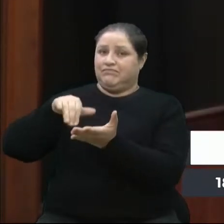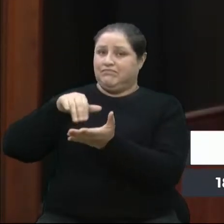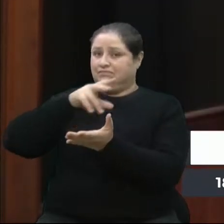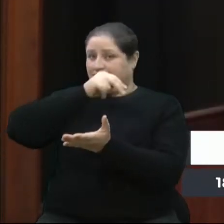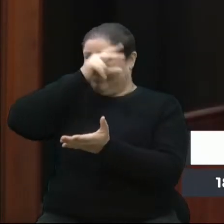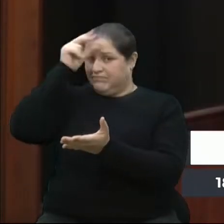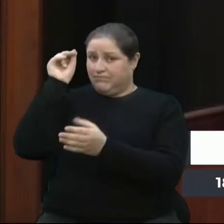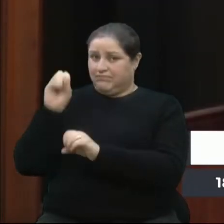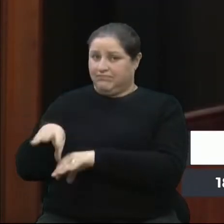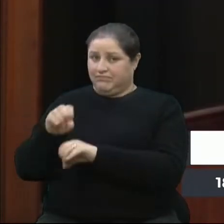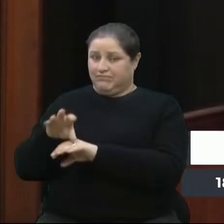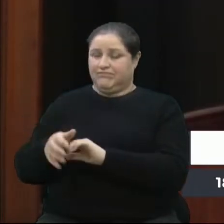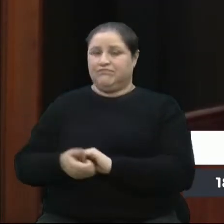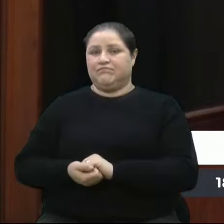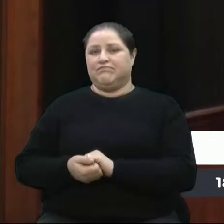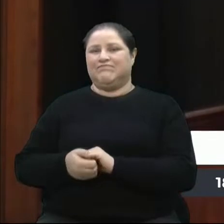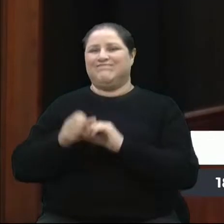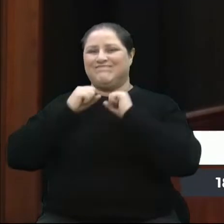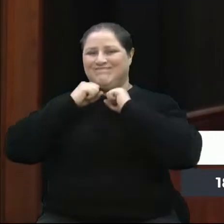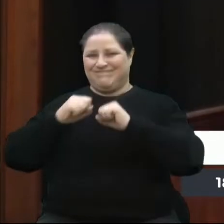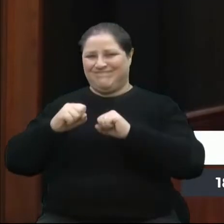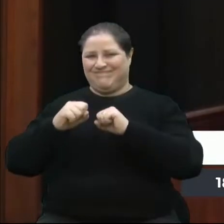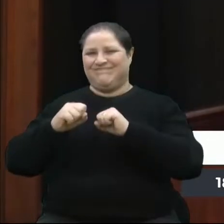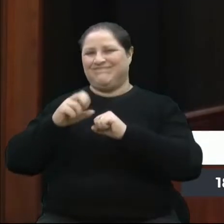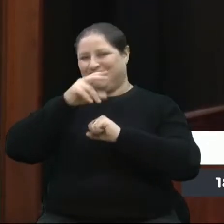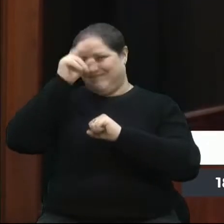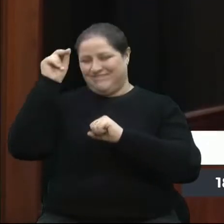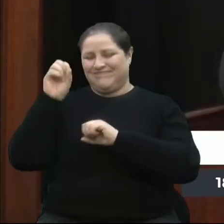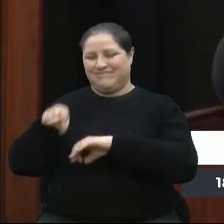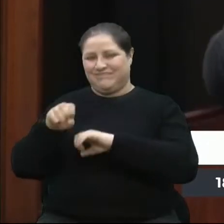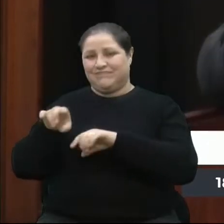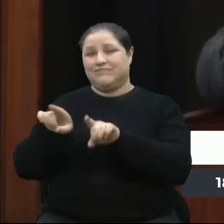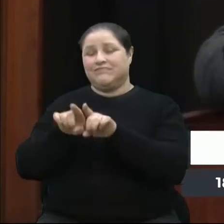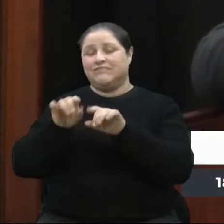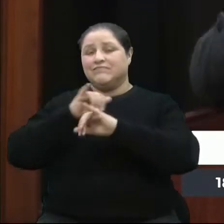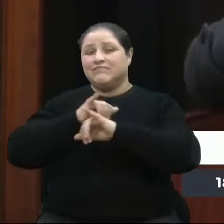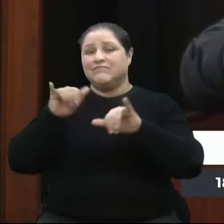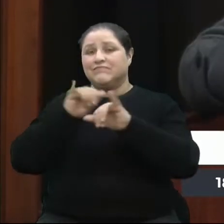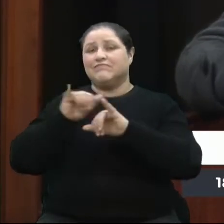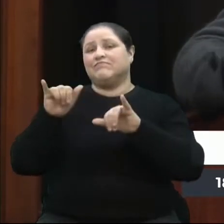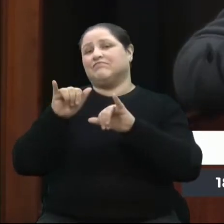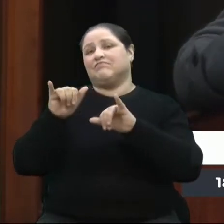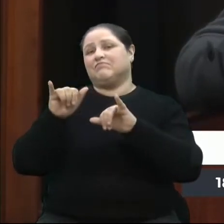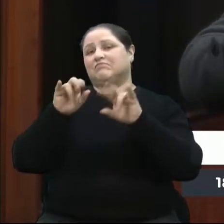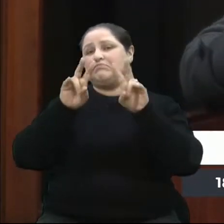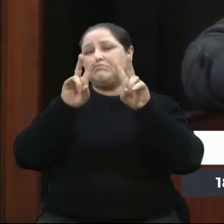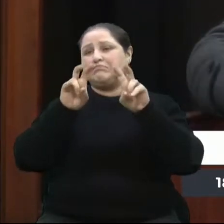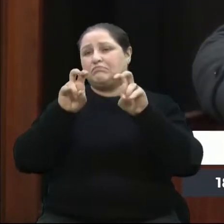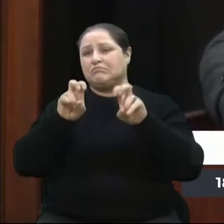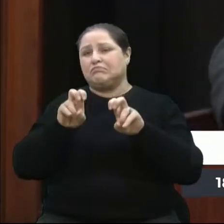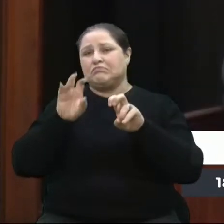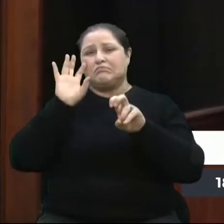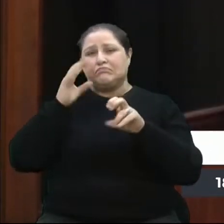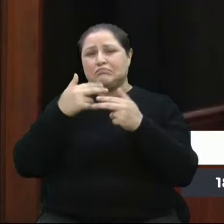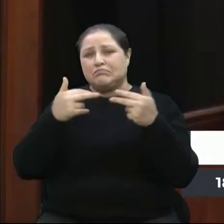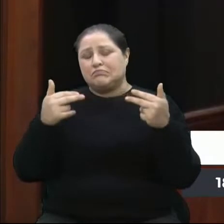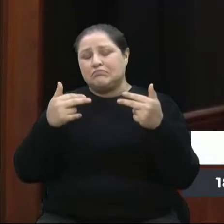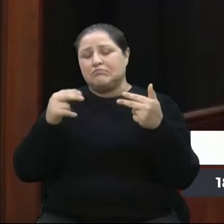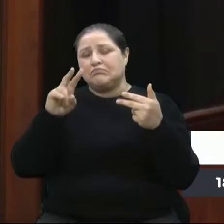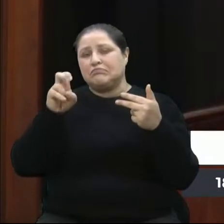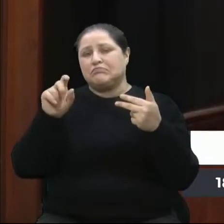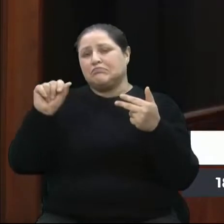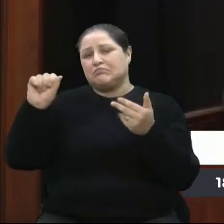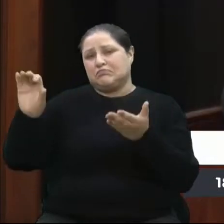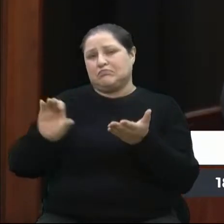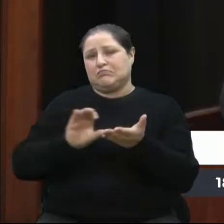Educação, bem como o anúncio de algumas medidas que envolvem recursos. Eu não vou fazer aqui, o prefeito disse que logo mais fará,